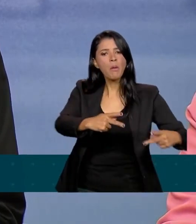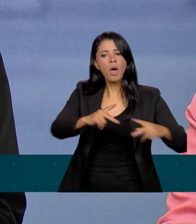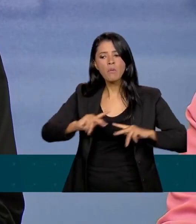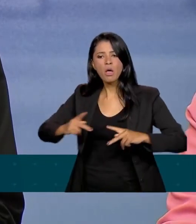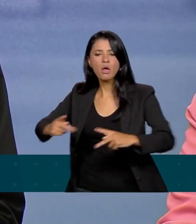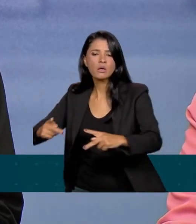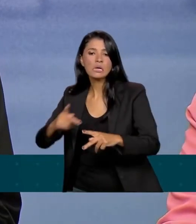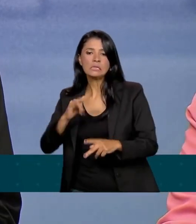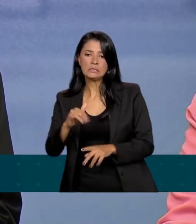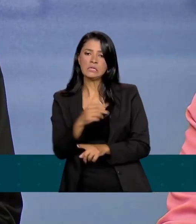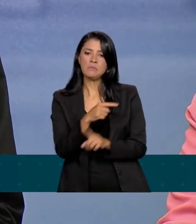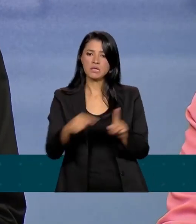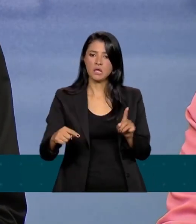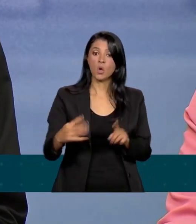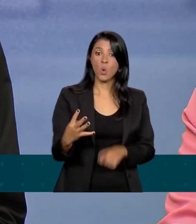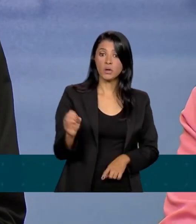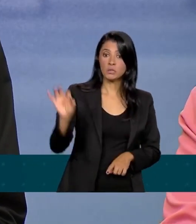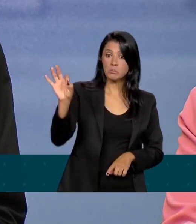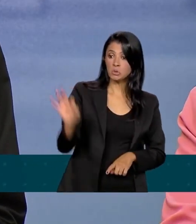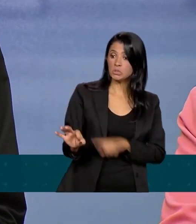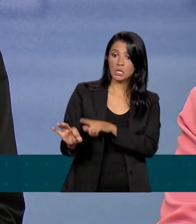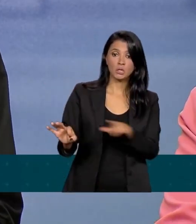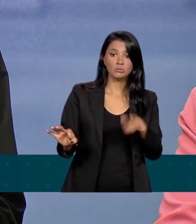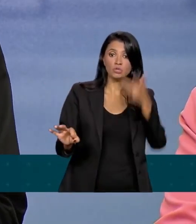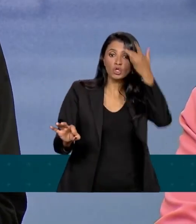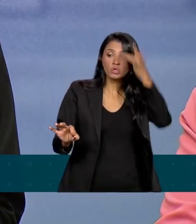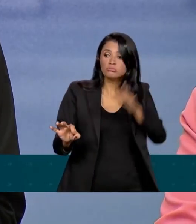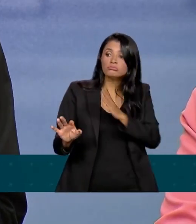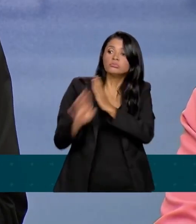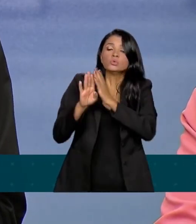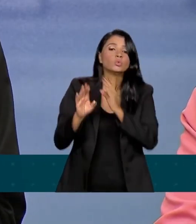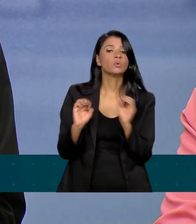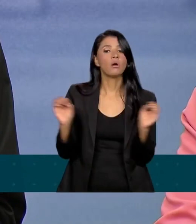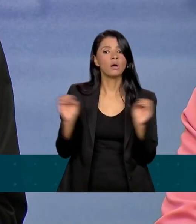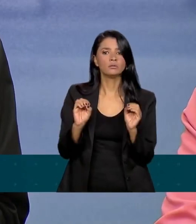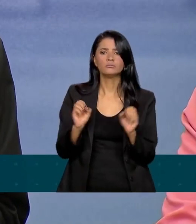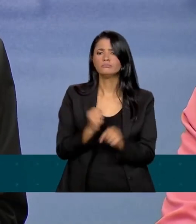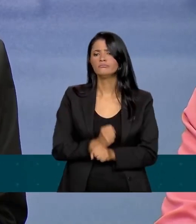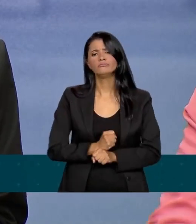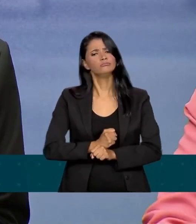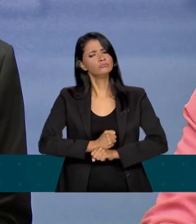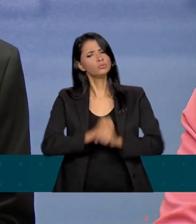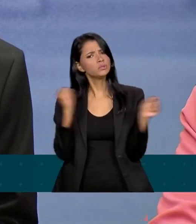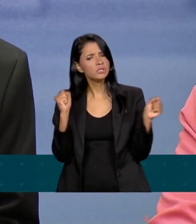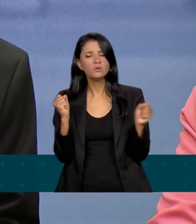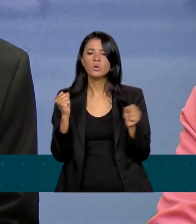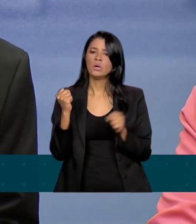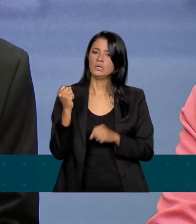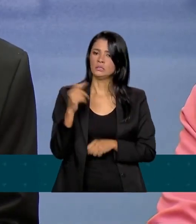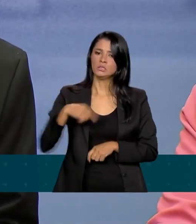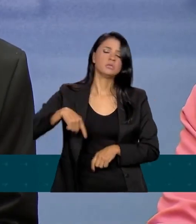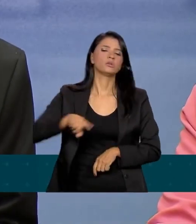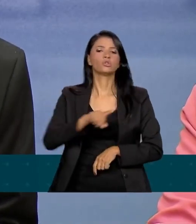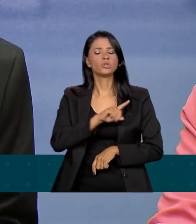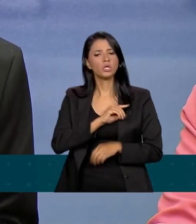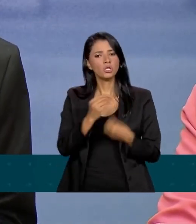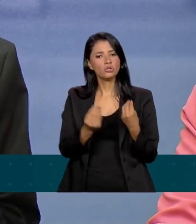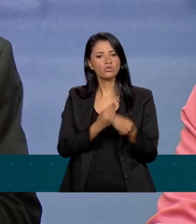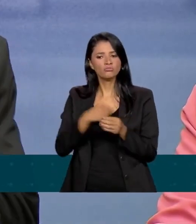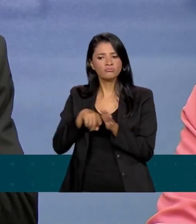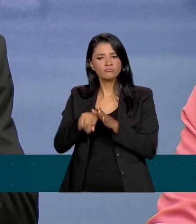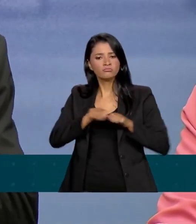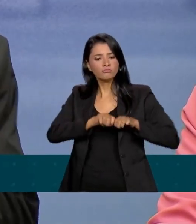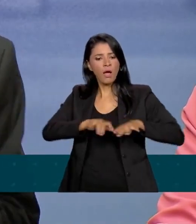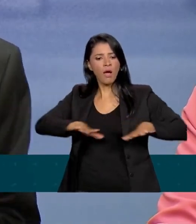metade, 40% dessas pessoas não são conhecidas? É absolutamente impossível se a gente não expandir o